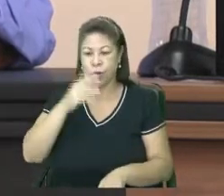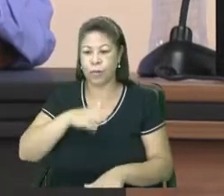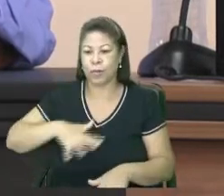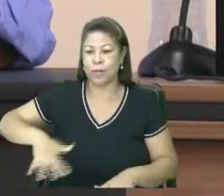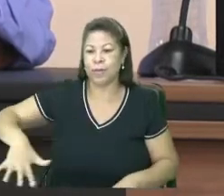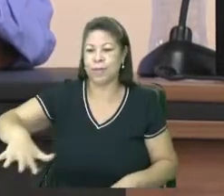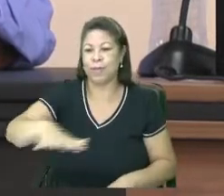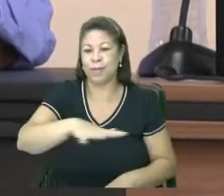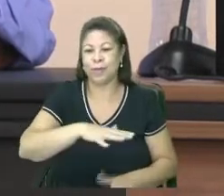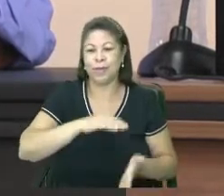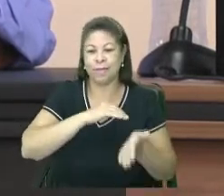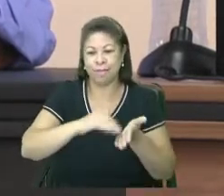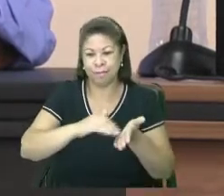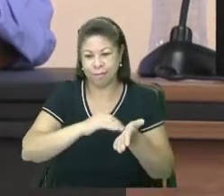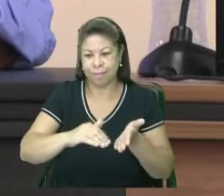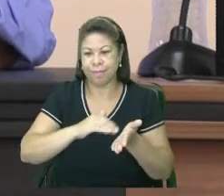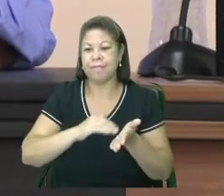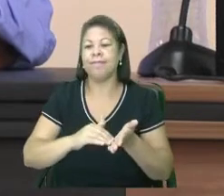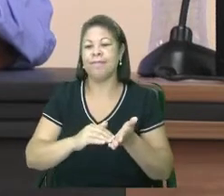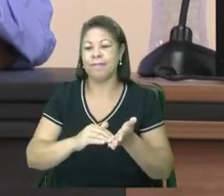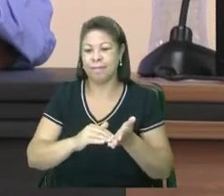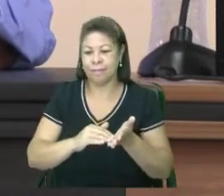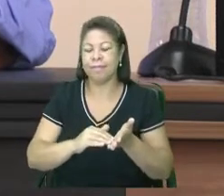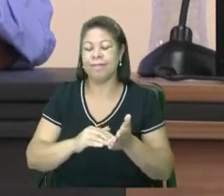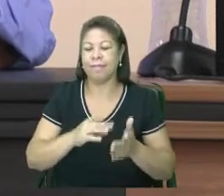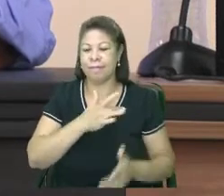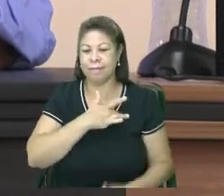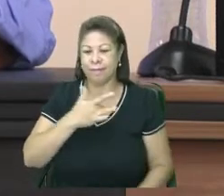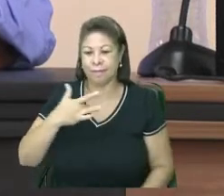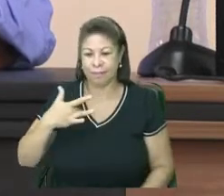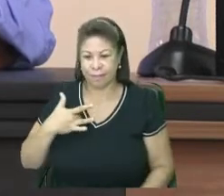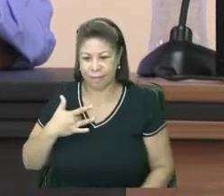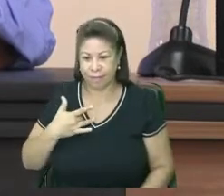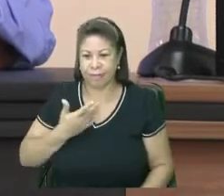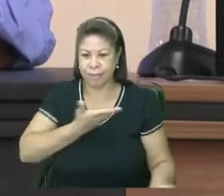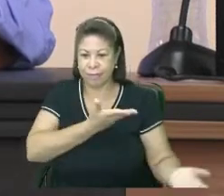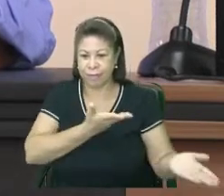de Saúde. Convido para compor a mesa, Estivale.